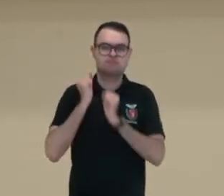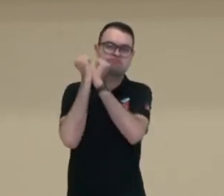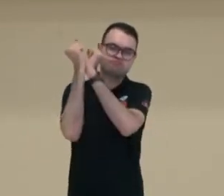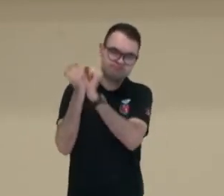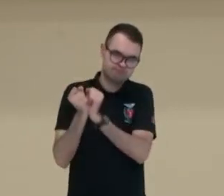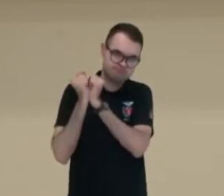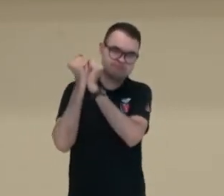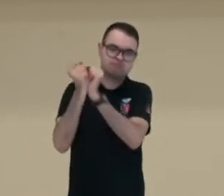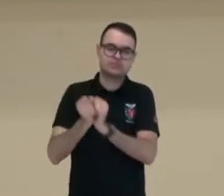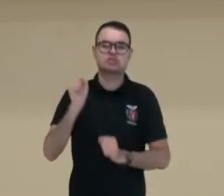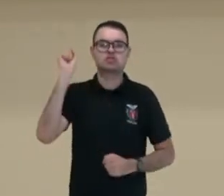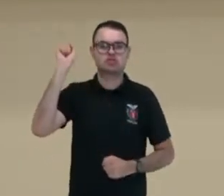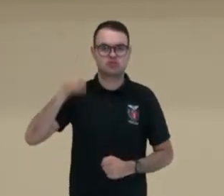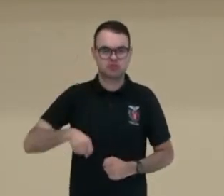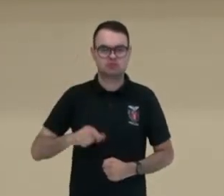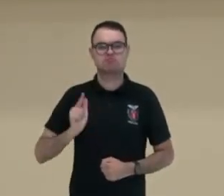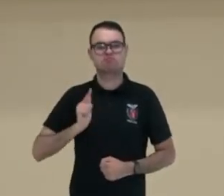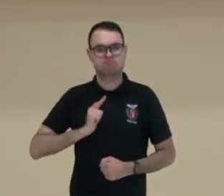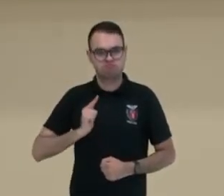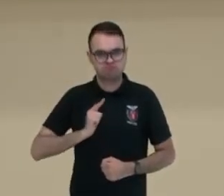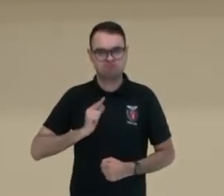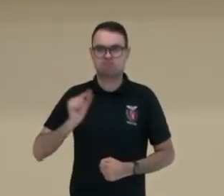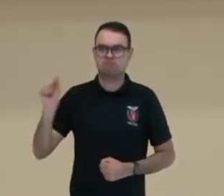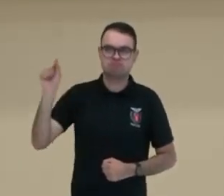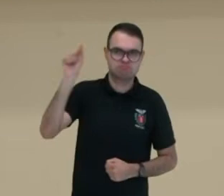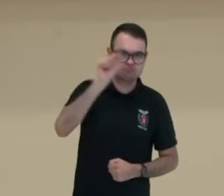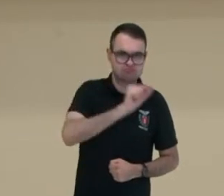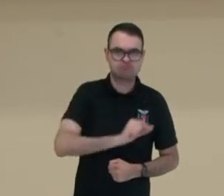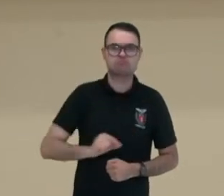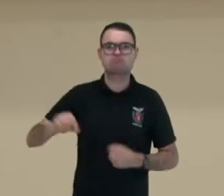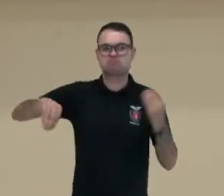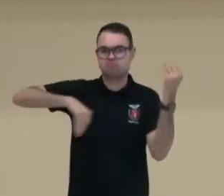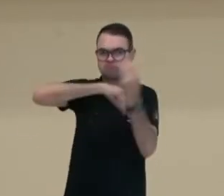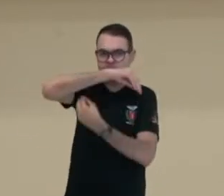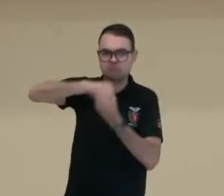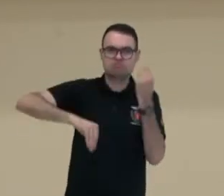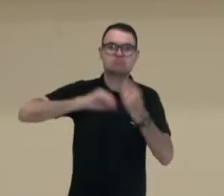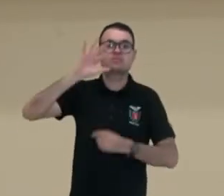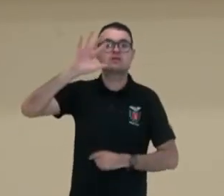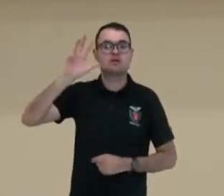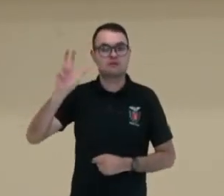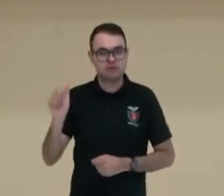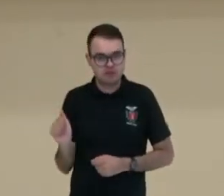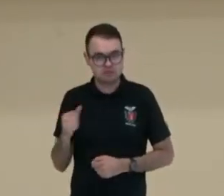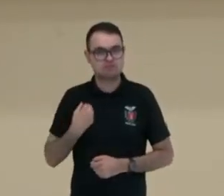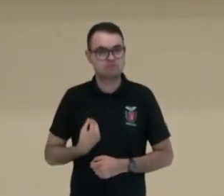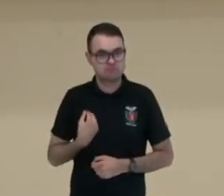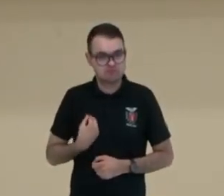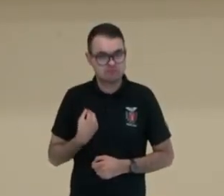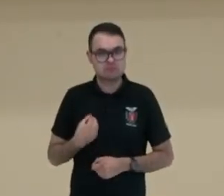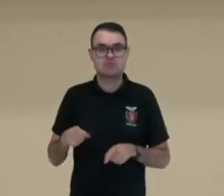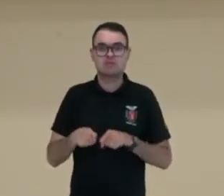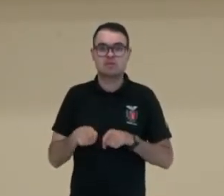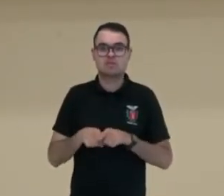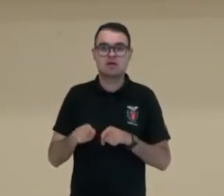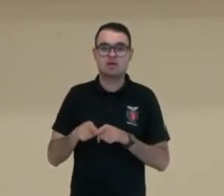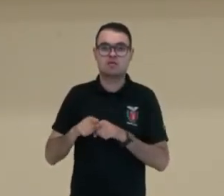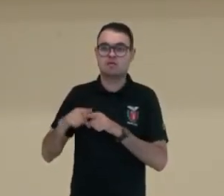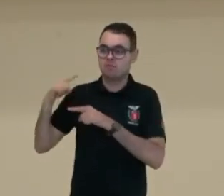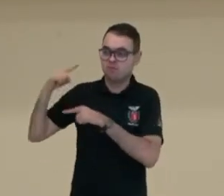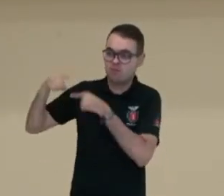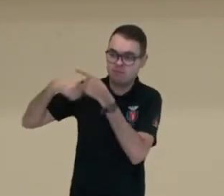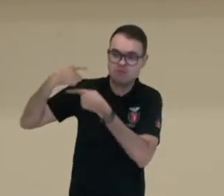escravizados, sim, existem africanos, afrodescendentes que vieram morar no